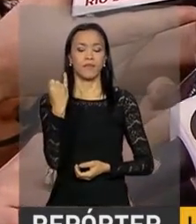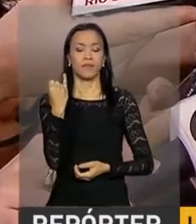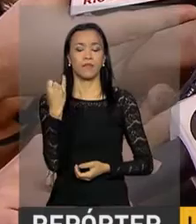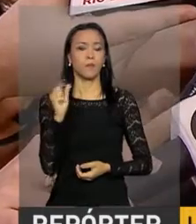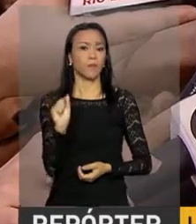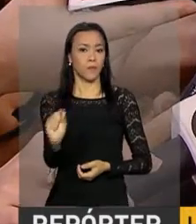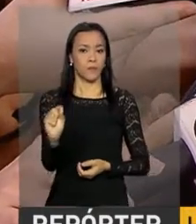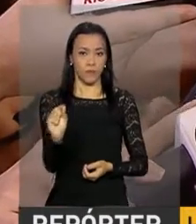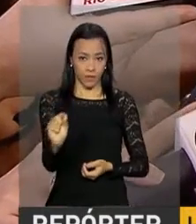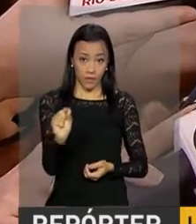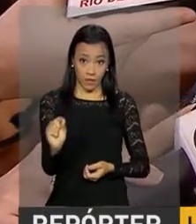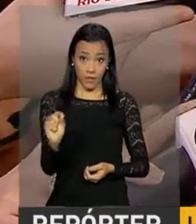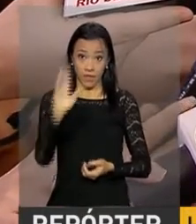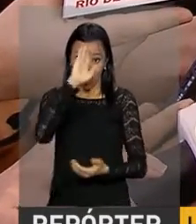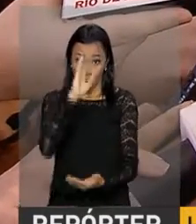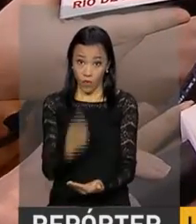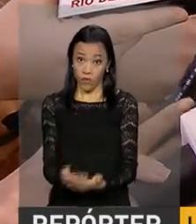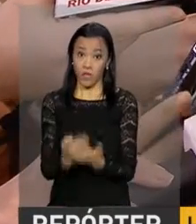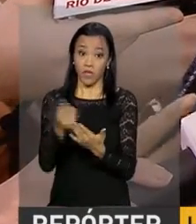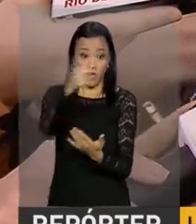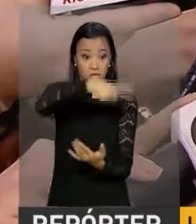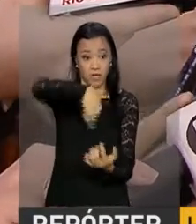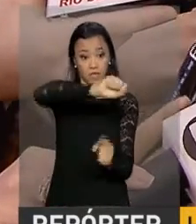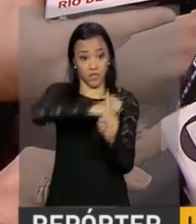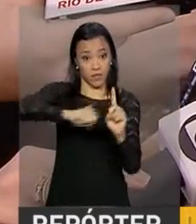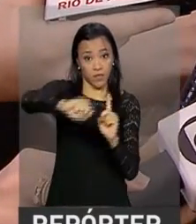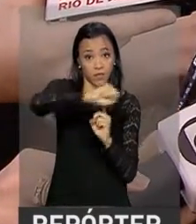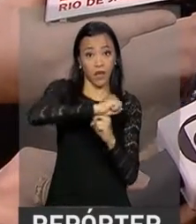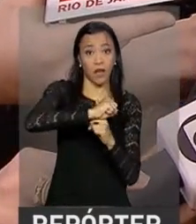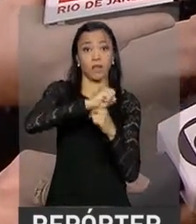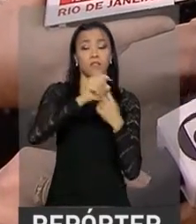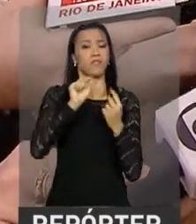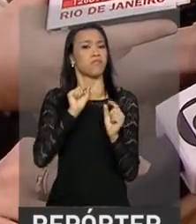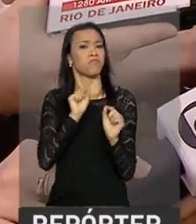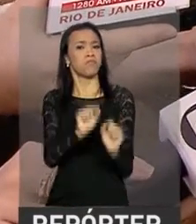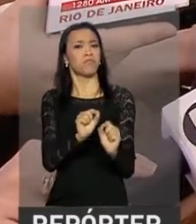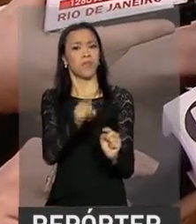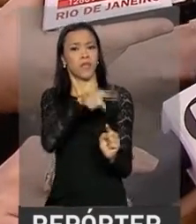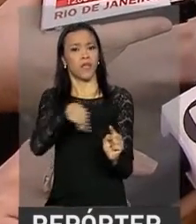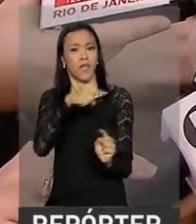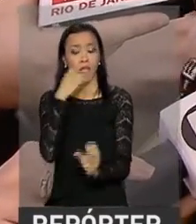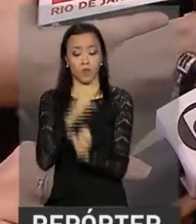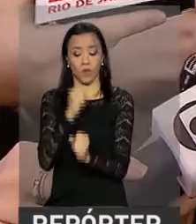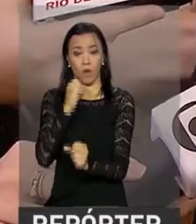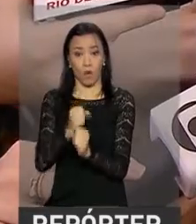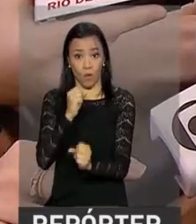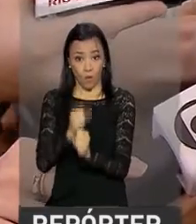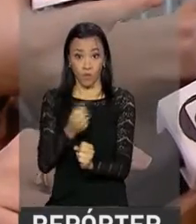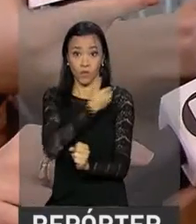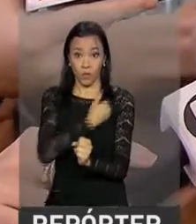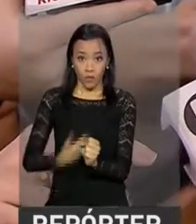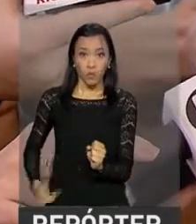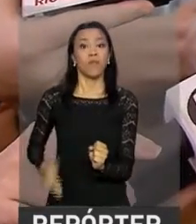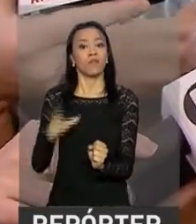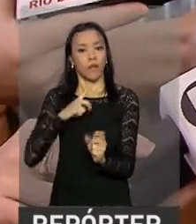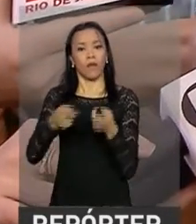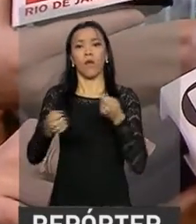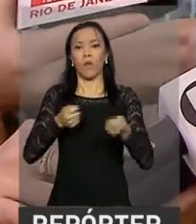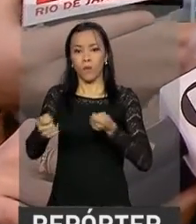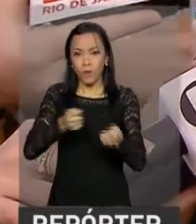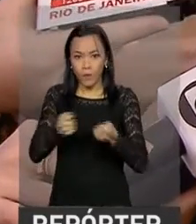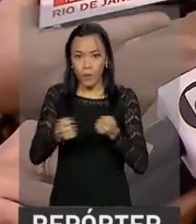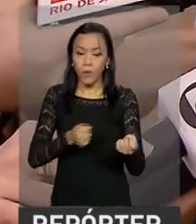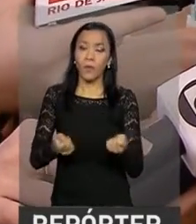a confiança da sociedade brasileira de que as contas públicas estão sob controle de que o